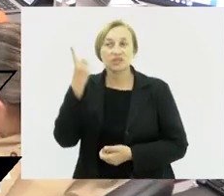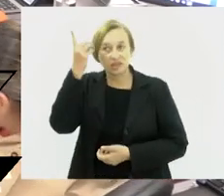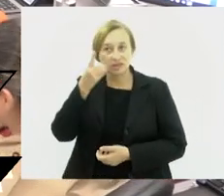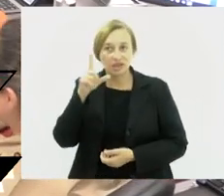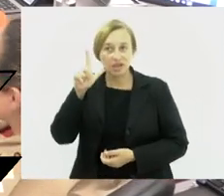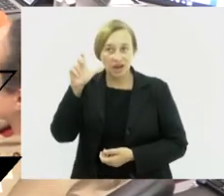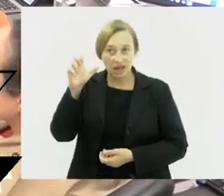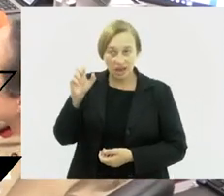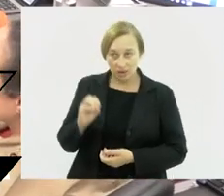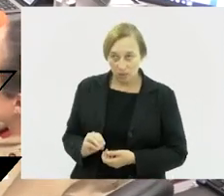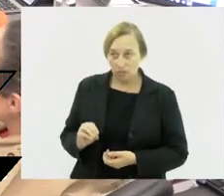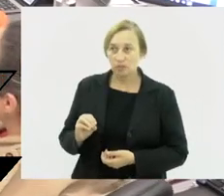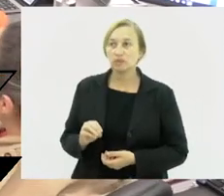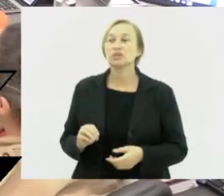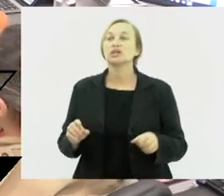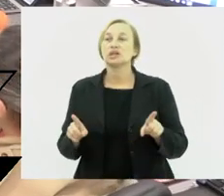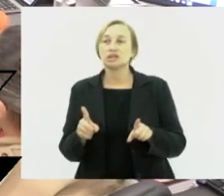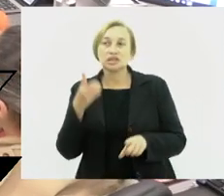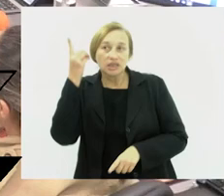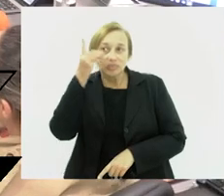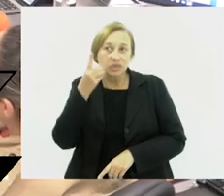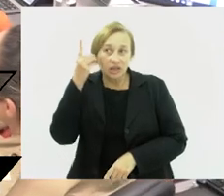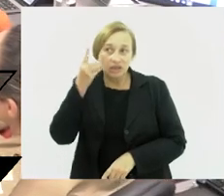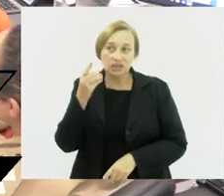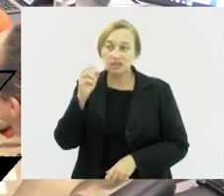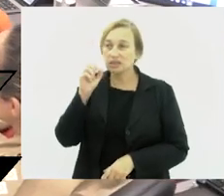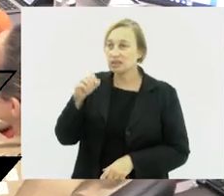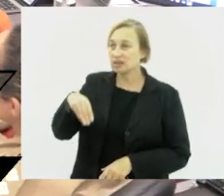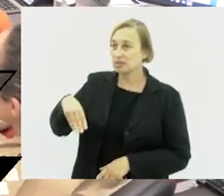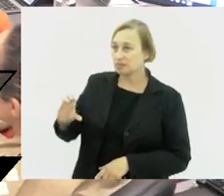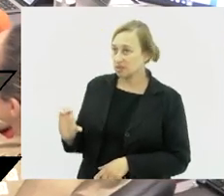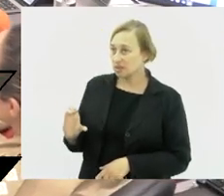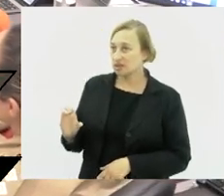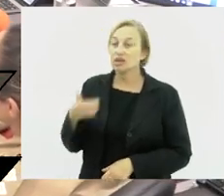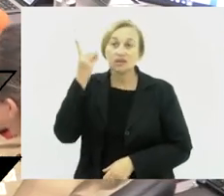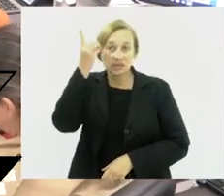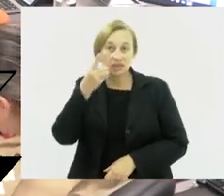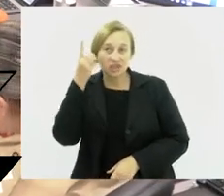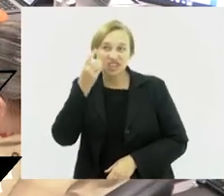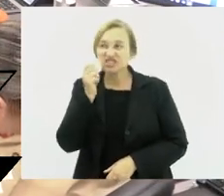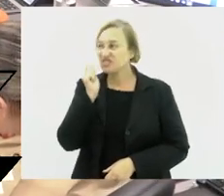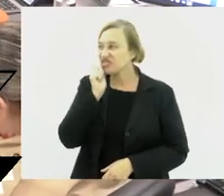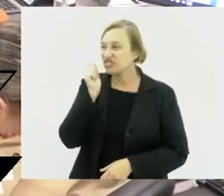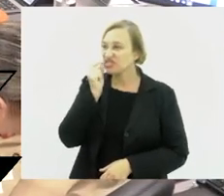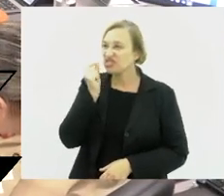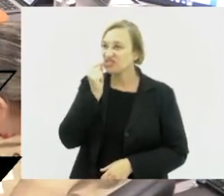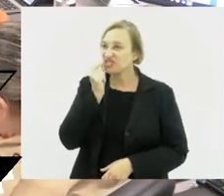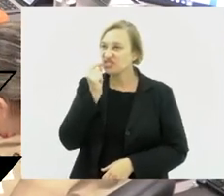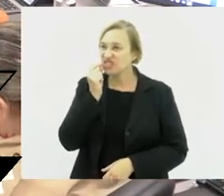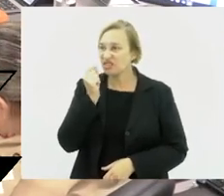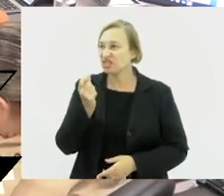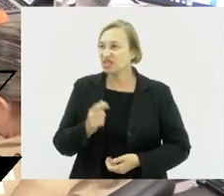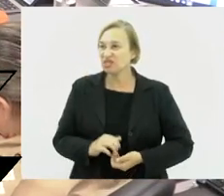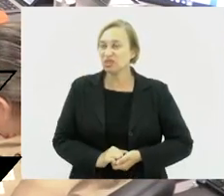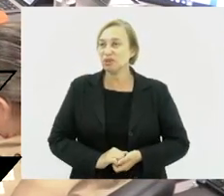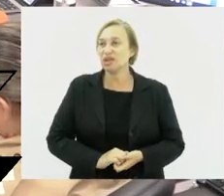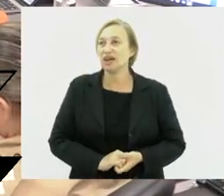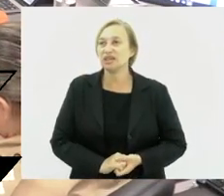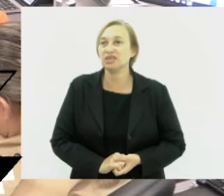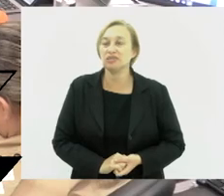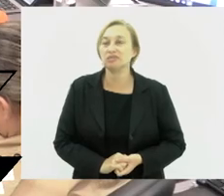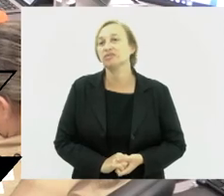Léo Vieira, cumprimento também o deputado Carlos Mink e o deputado Giovanni Ratinho. Bom,